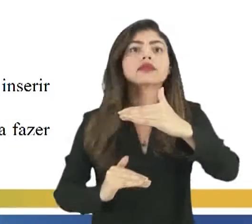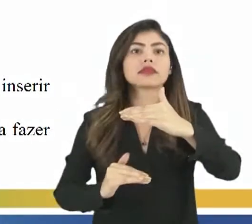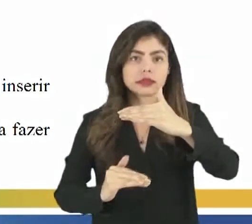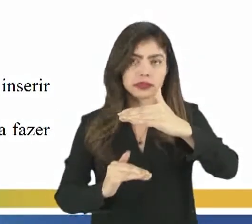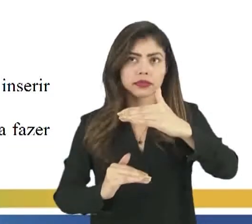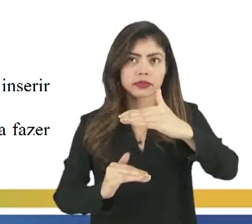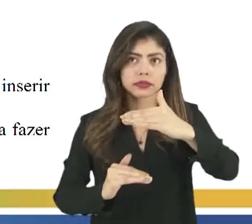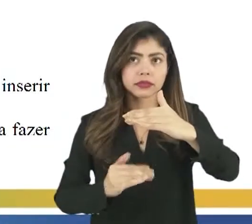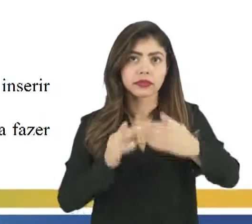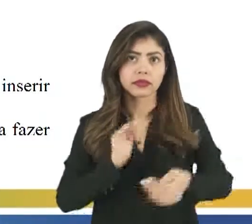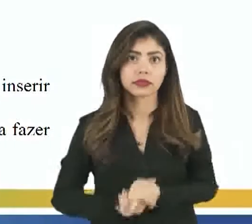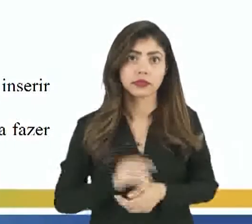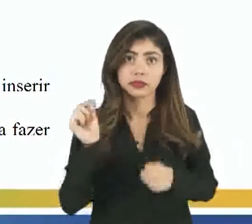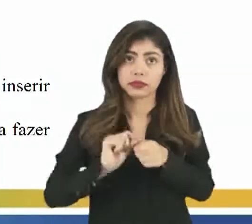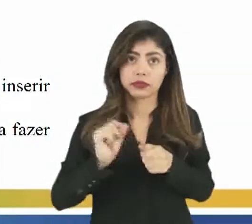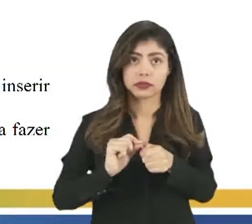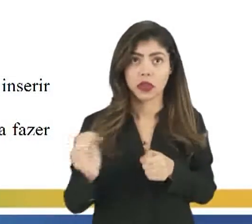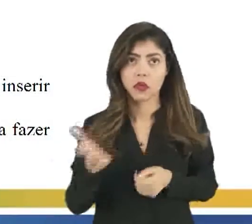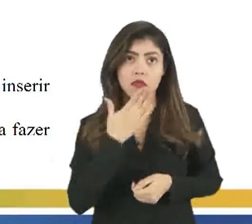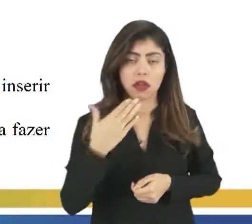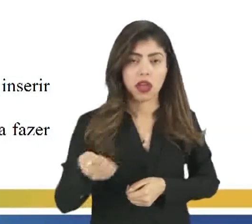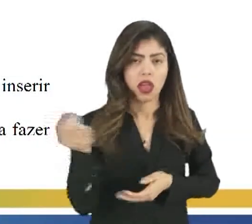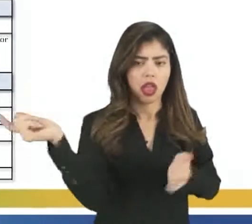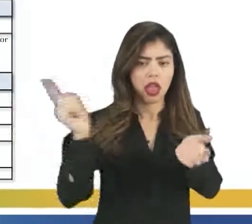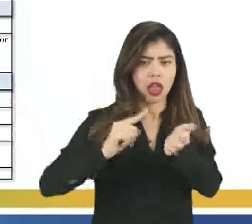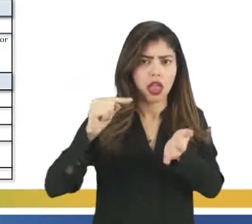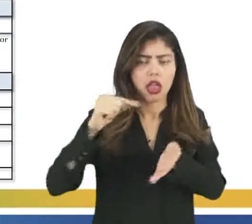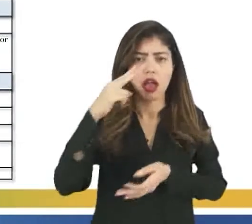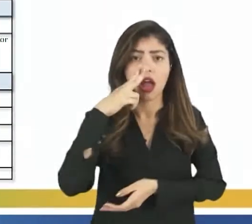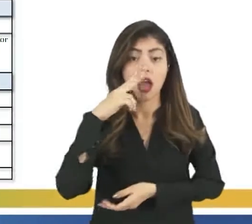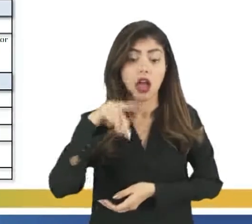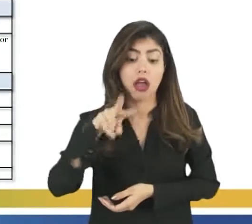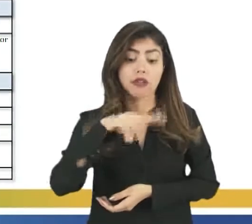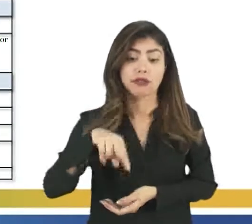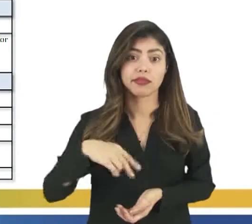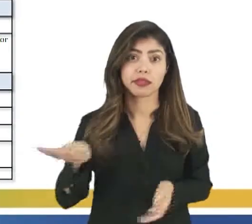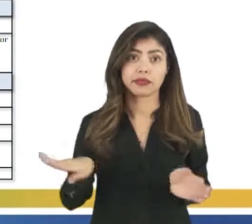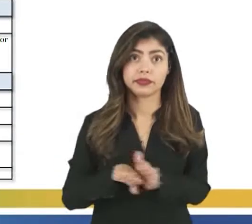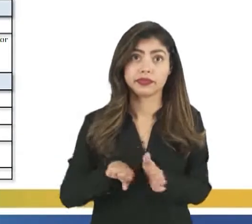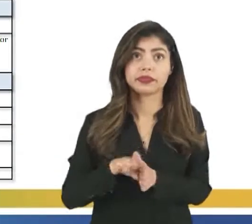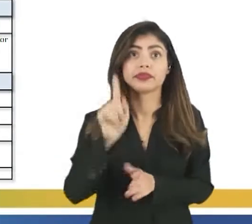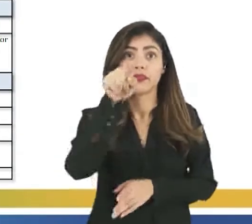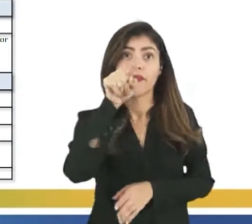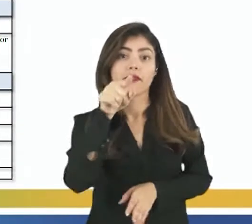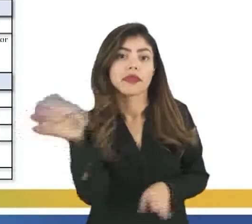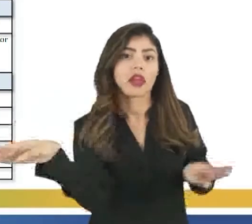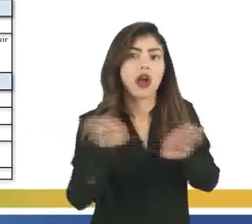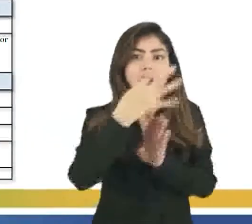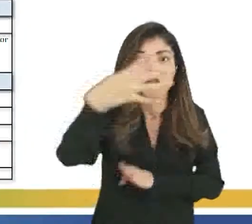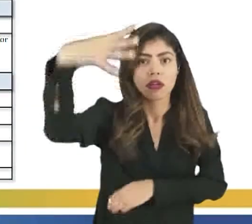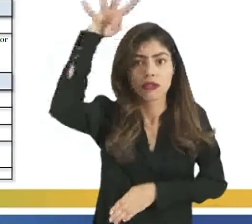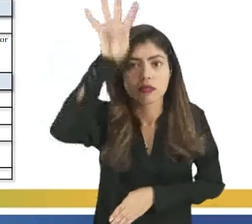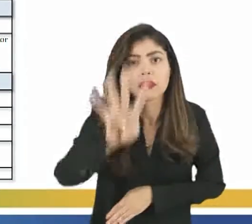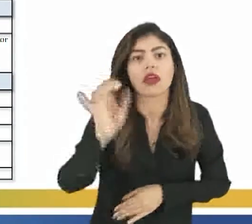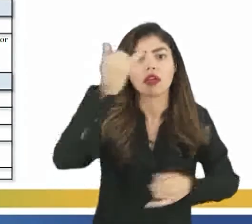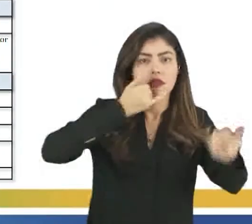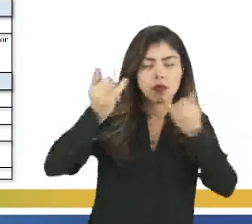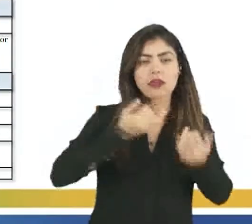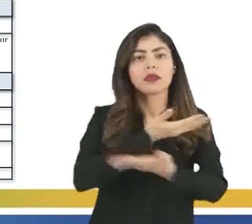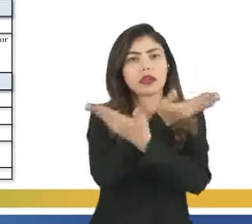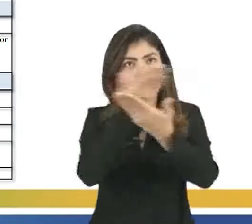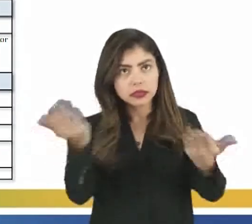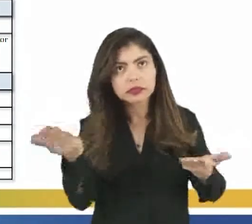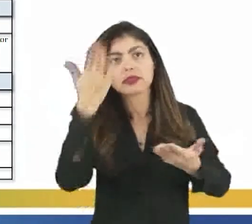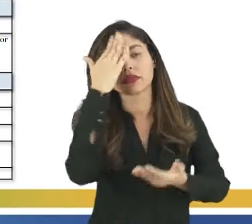grades a seguir para fazer uma autoavaliação. E aí nós temos uma grade com informações para